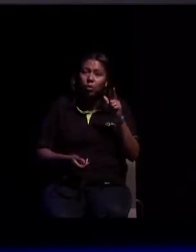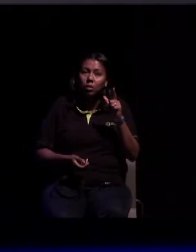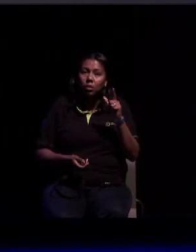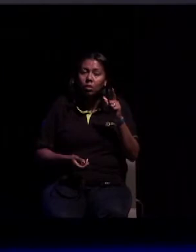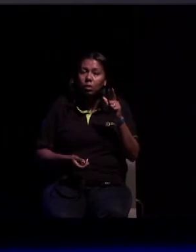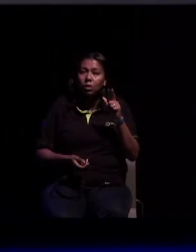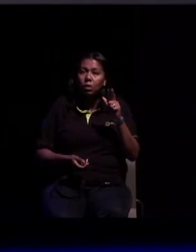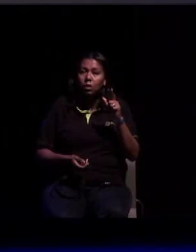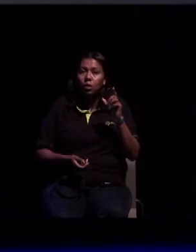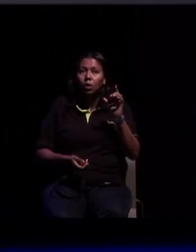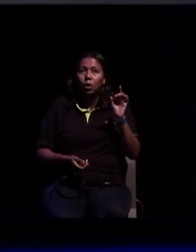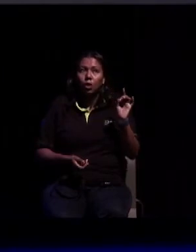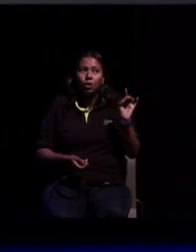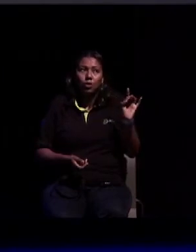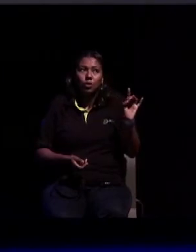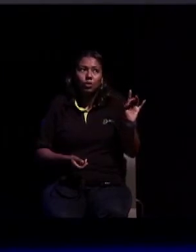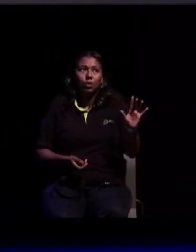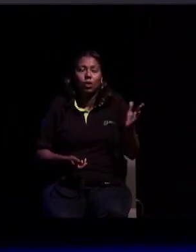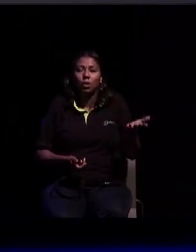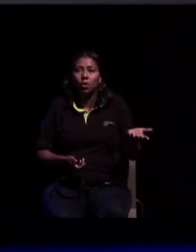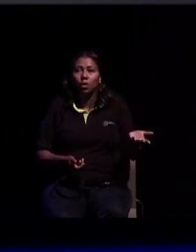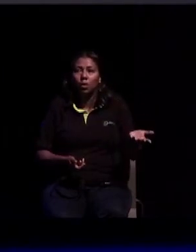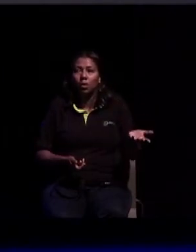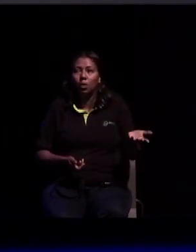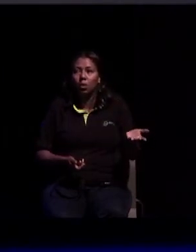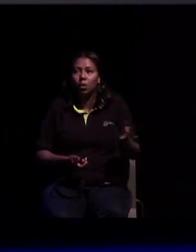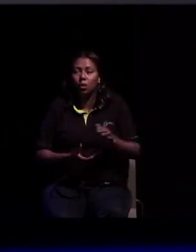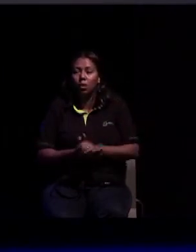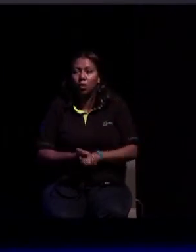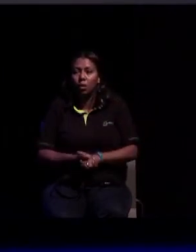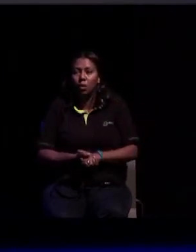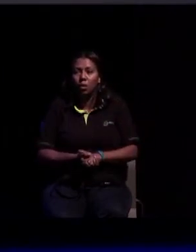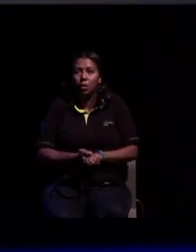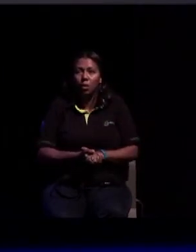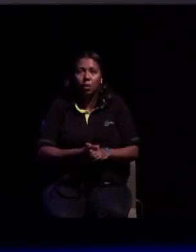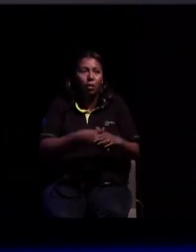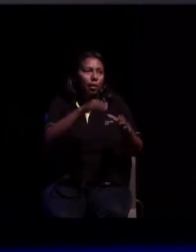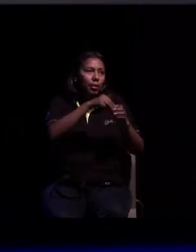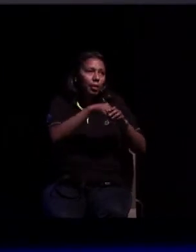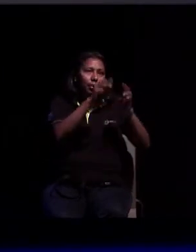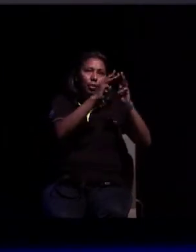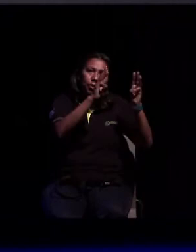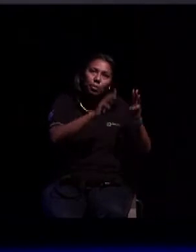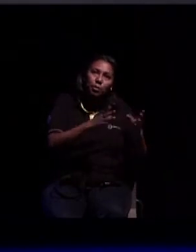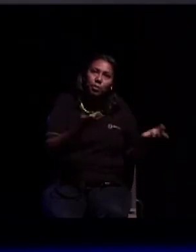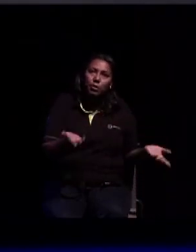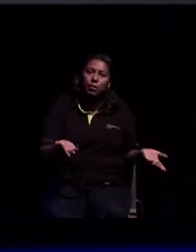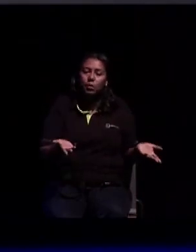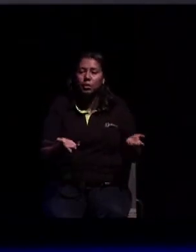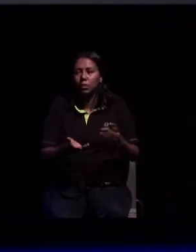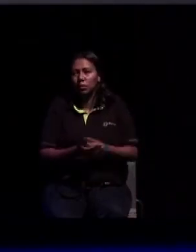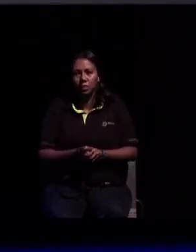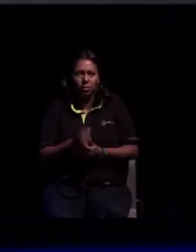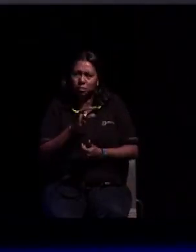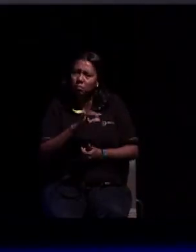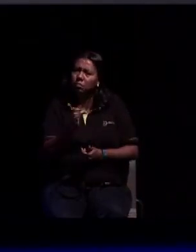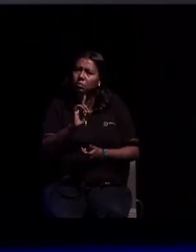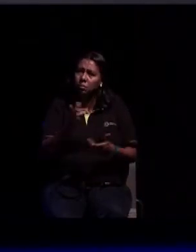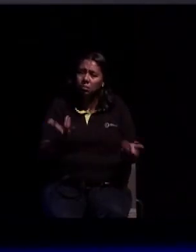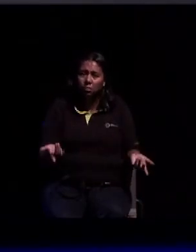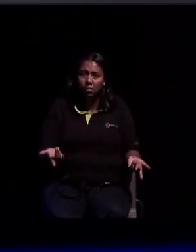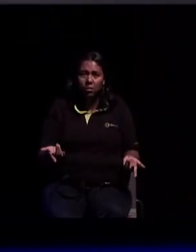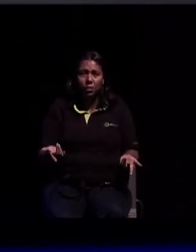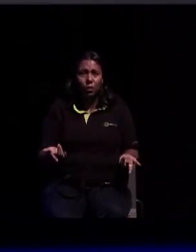como aquela cultura legítima, ou seja, entre aspas e tal, aquela que está dentro do museu, reconhecida, etc., etc. Né? Existem